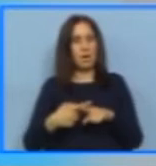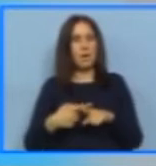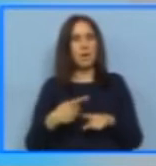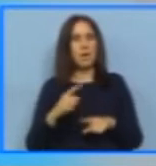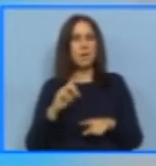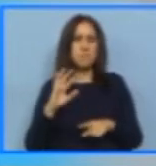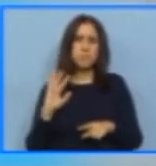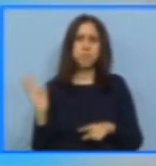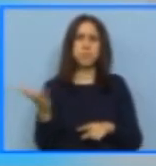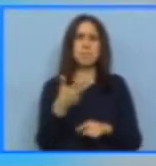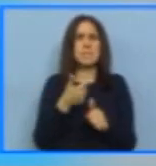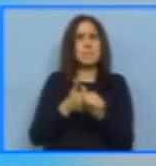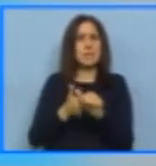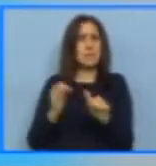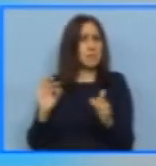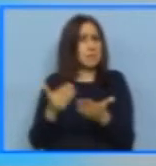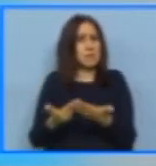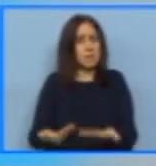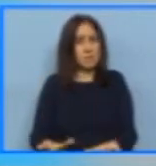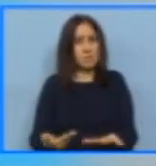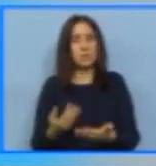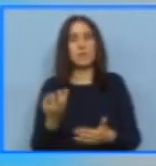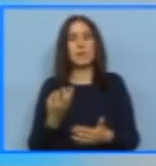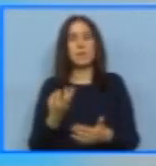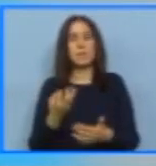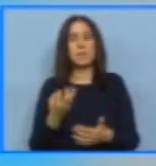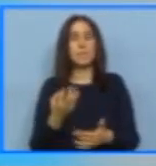muitos seguiram até hoje, não é? E esta dimensão também